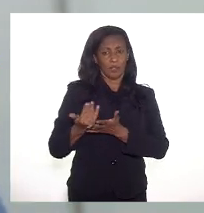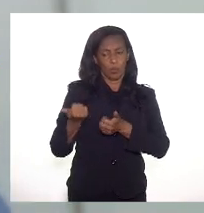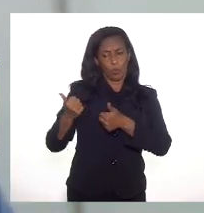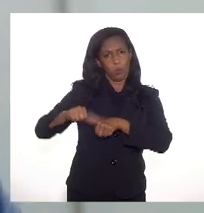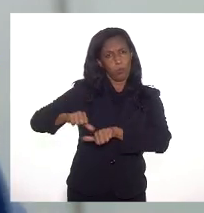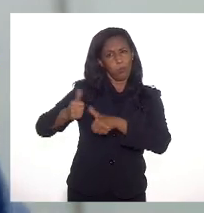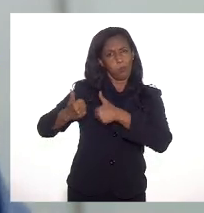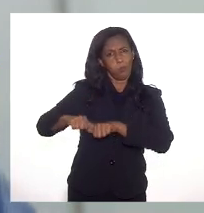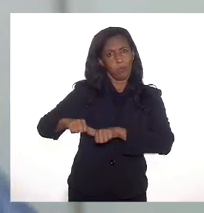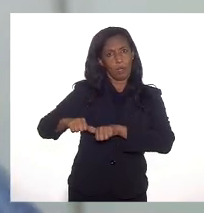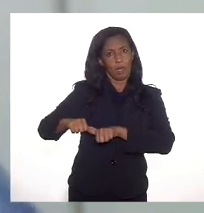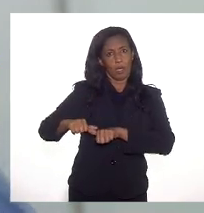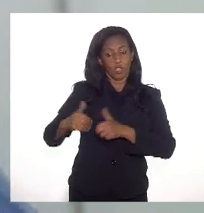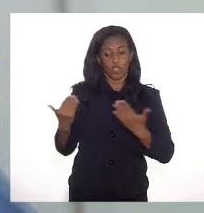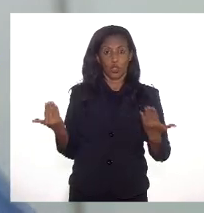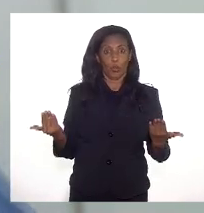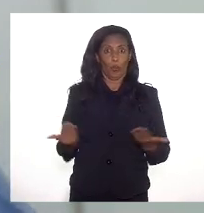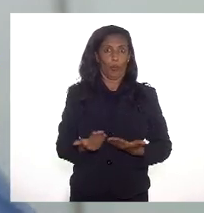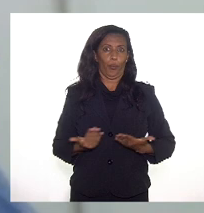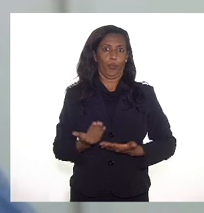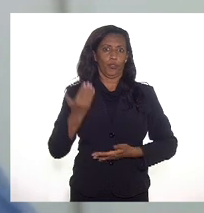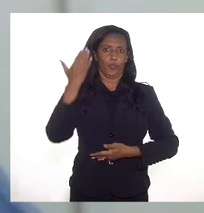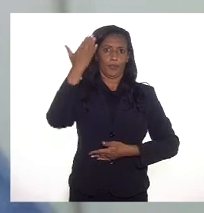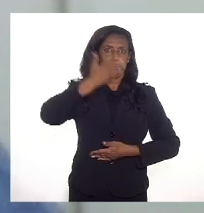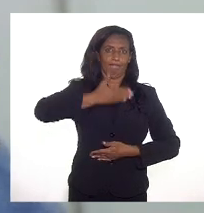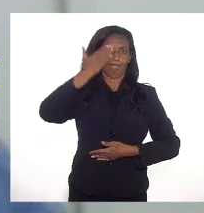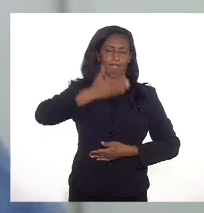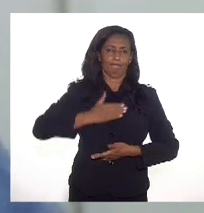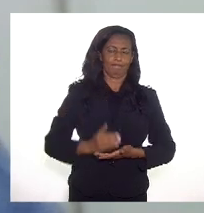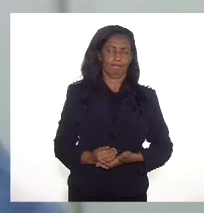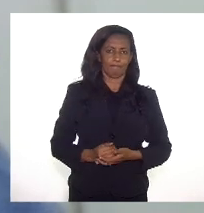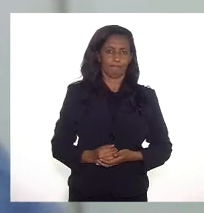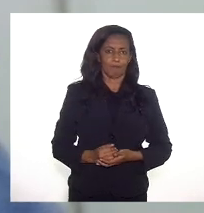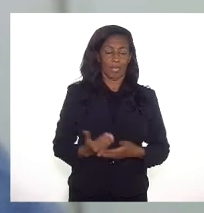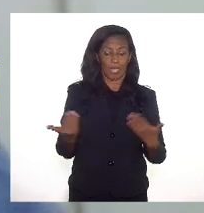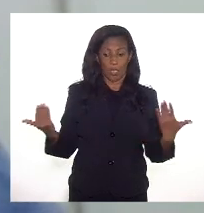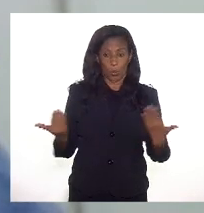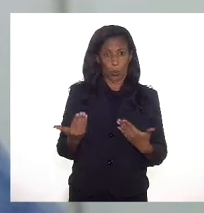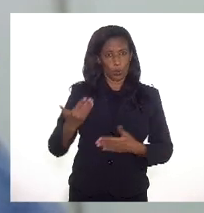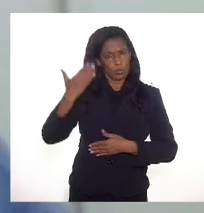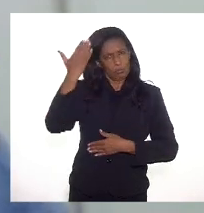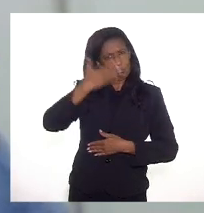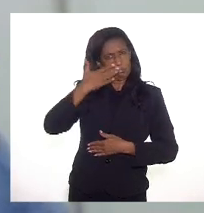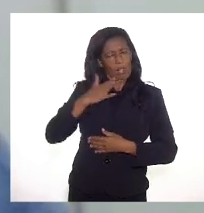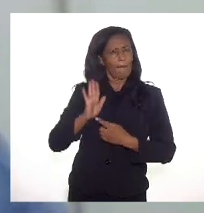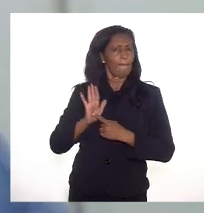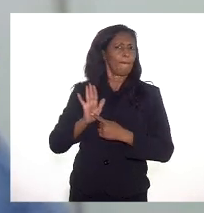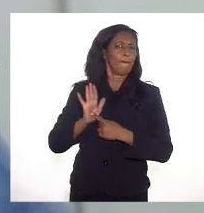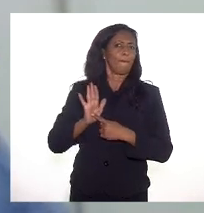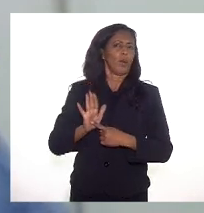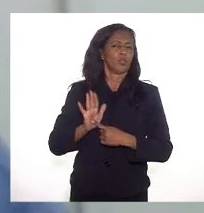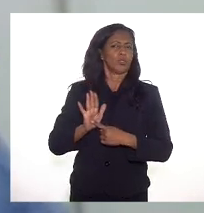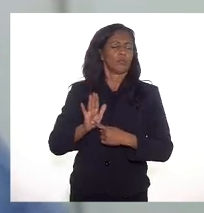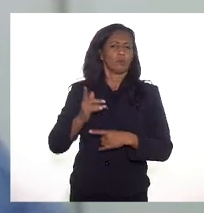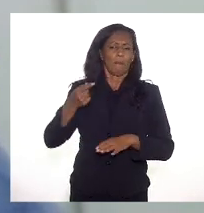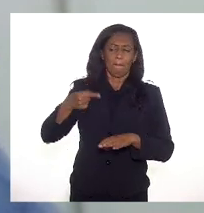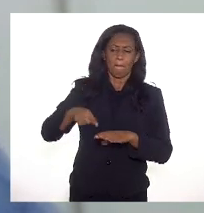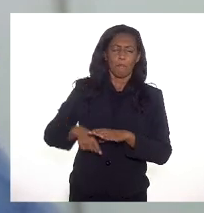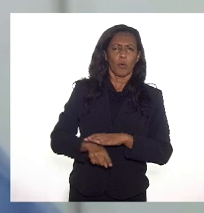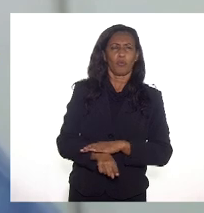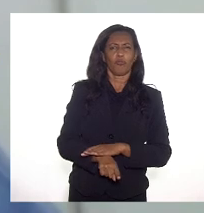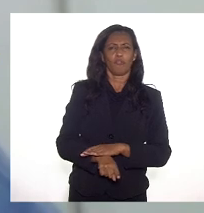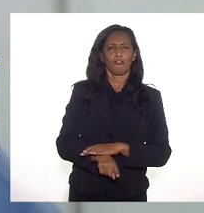diagnóstico do presente. E o presente nos mostra uma profunda